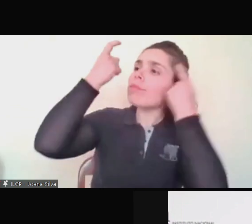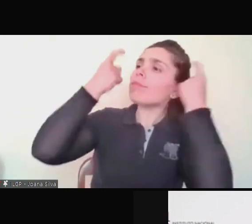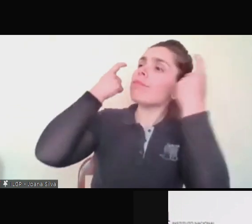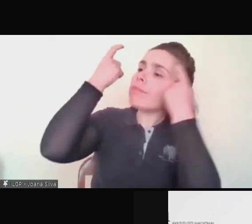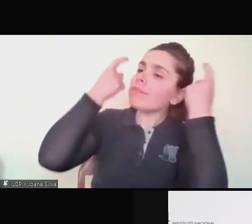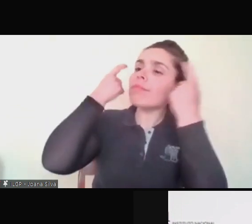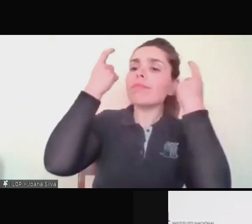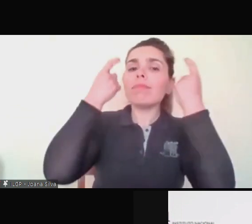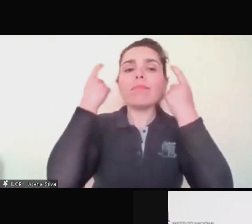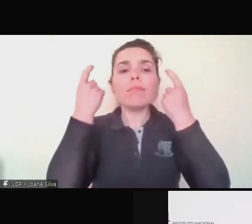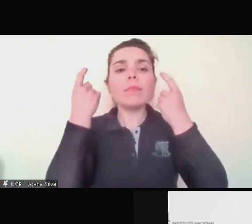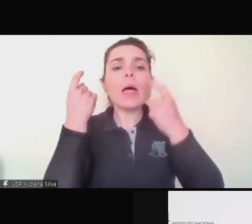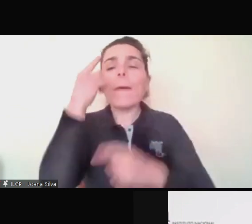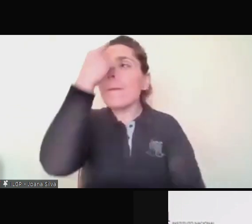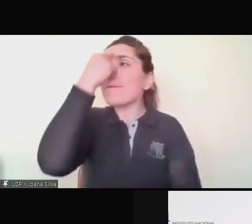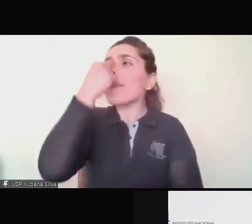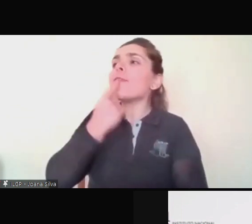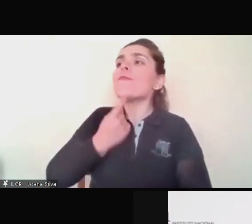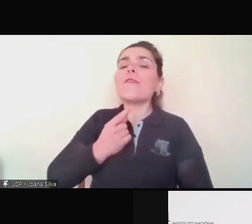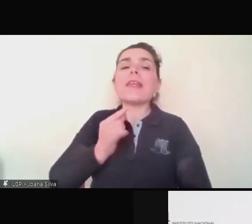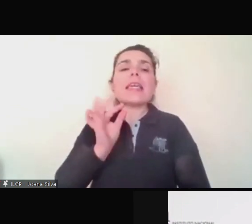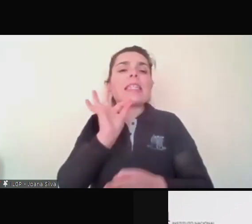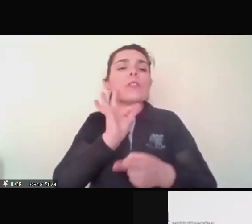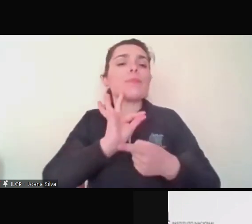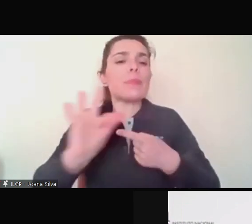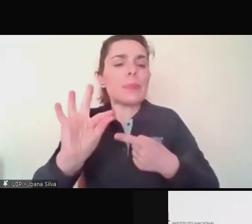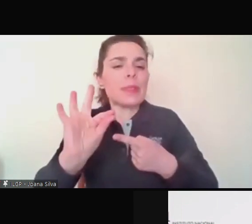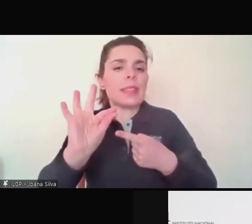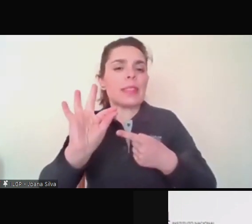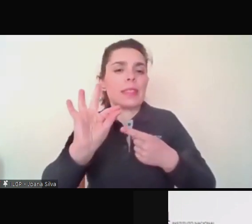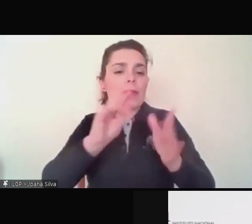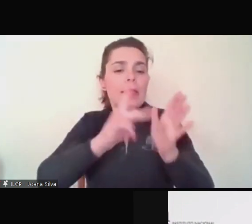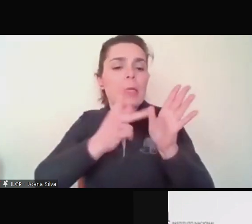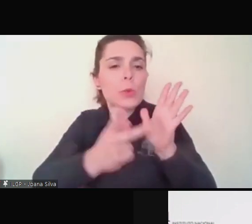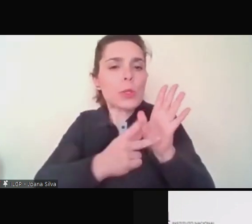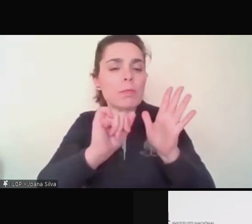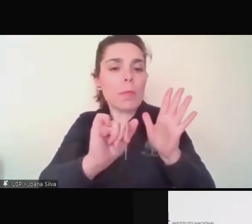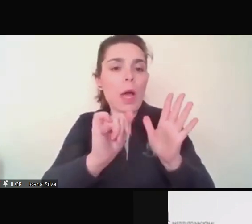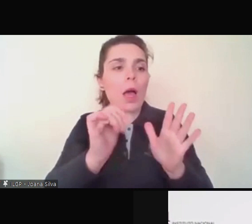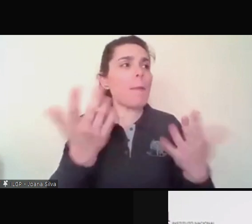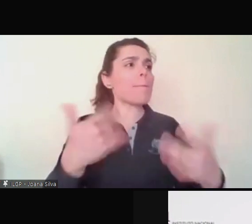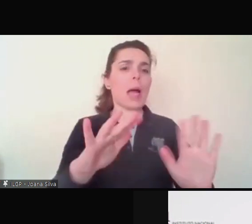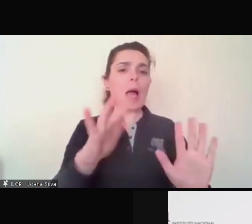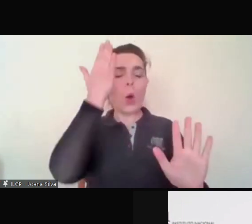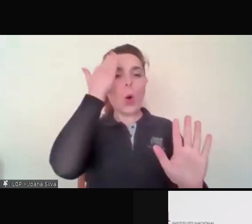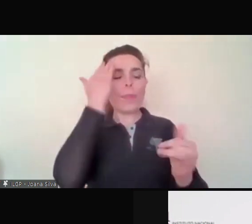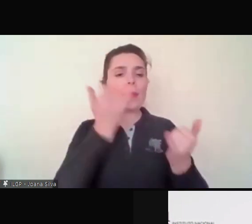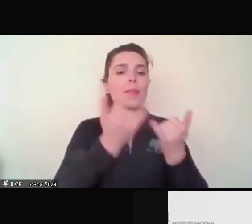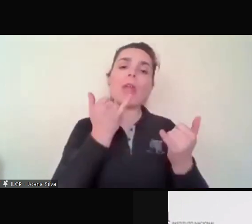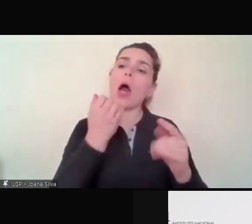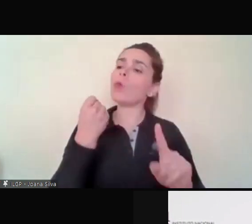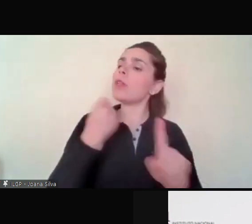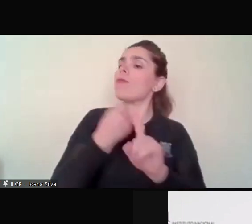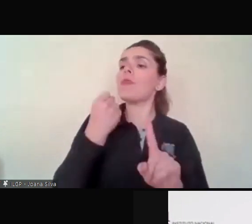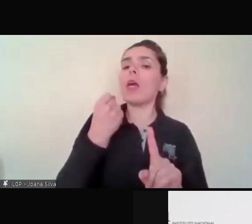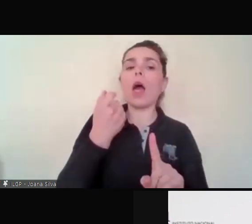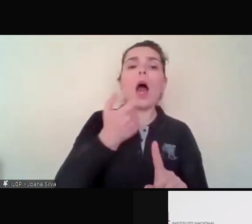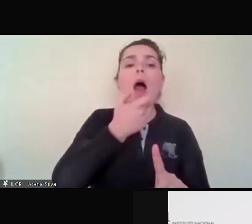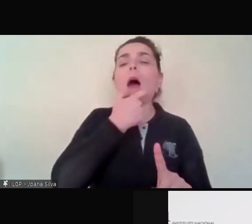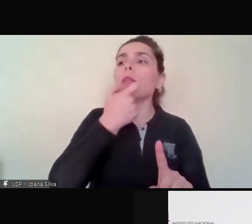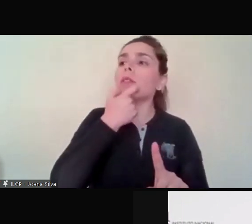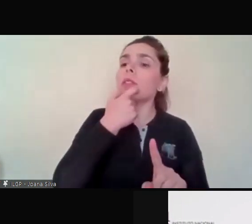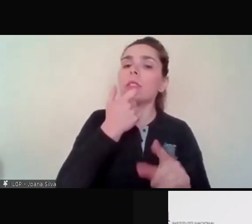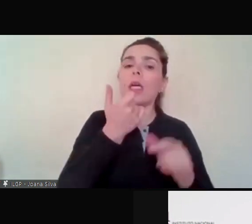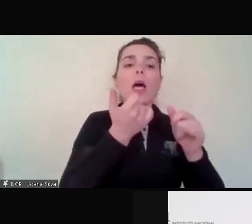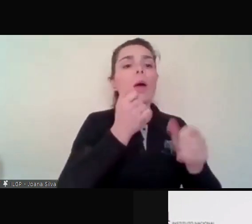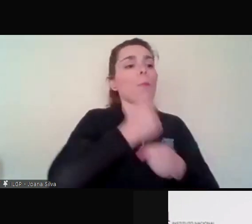dos perfis mais especializados nas áreas da tecnologia, como se as competências digitais fossem um desafio exclusivo de informáticos ou